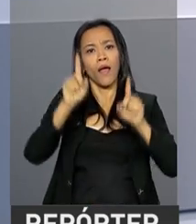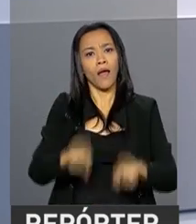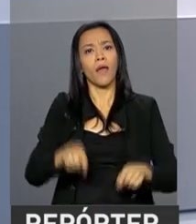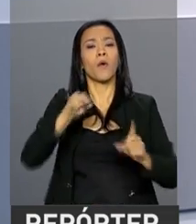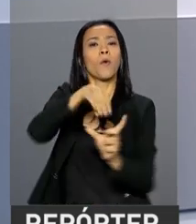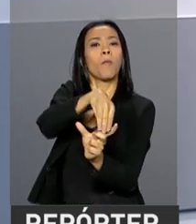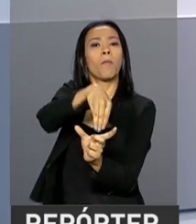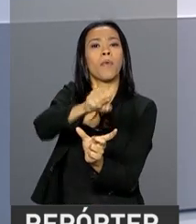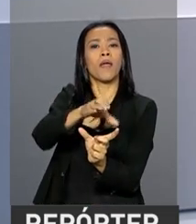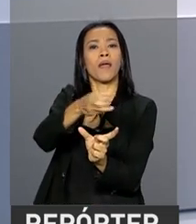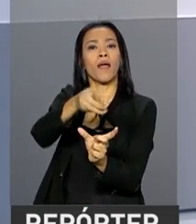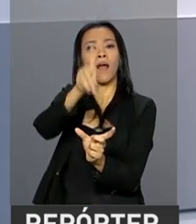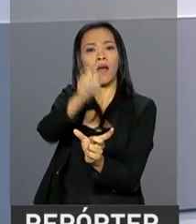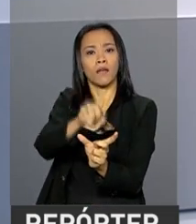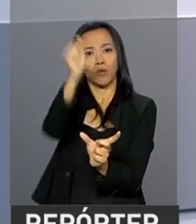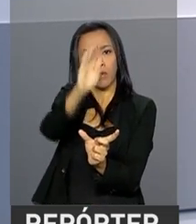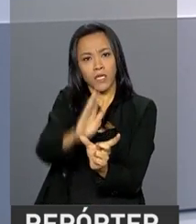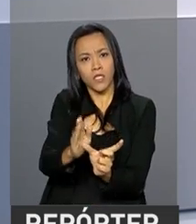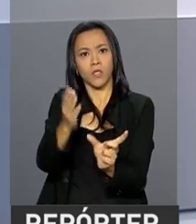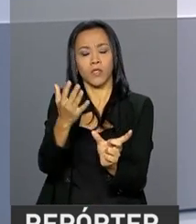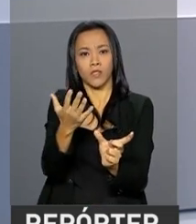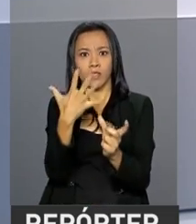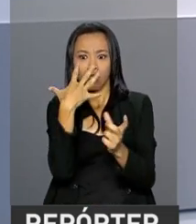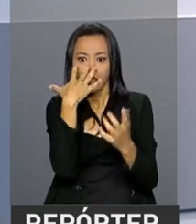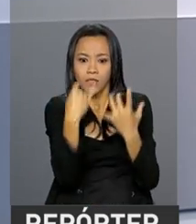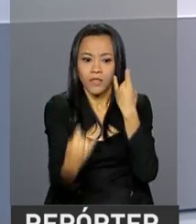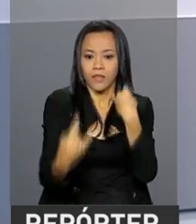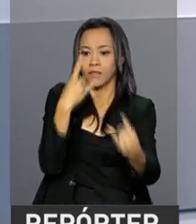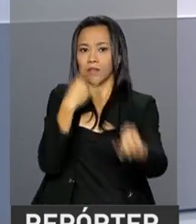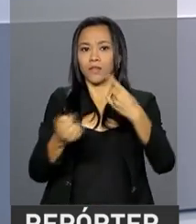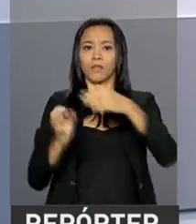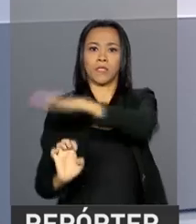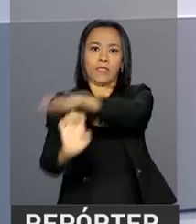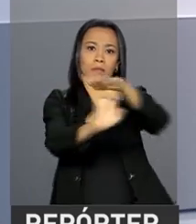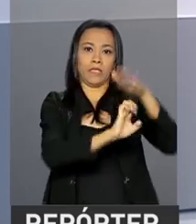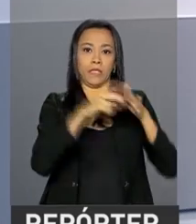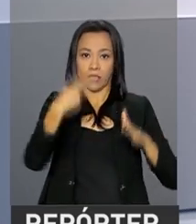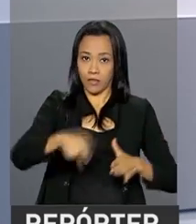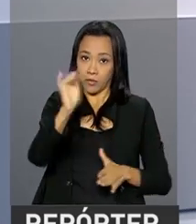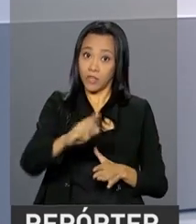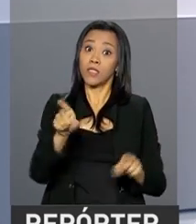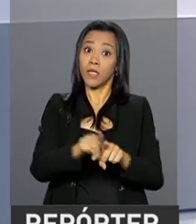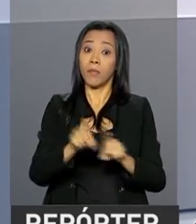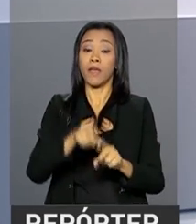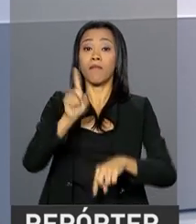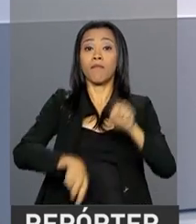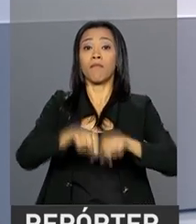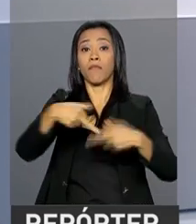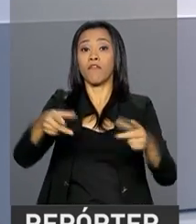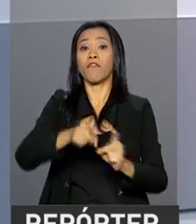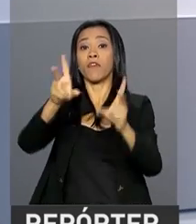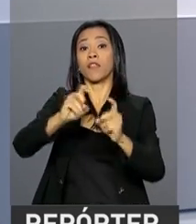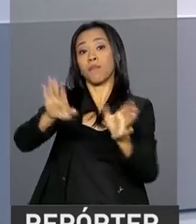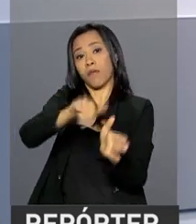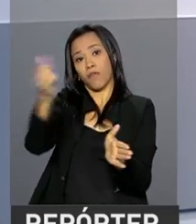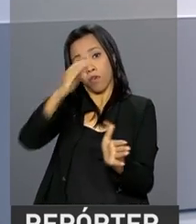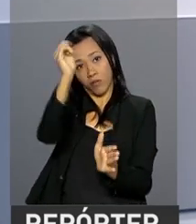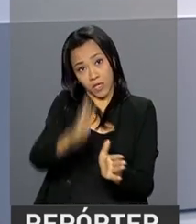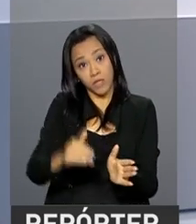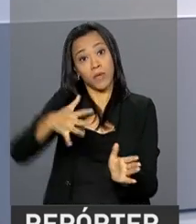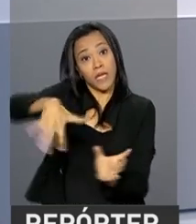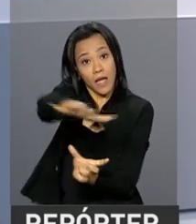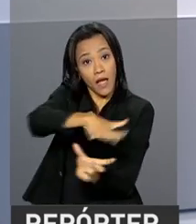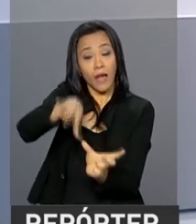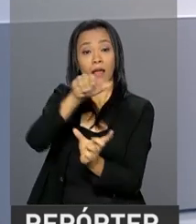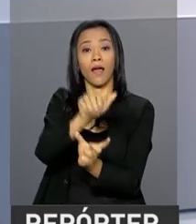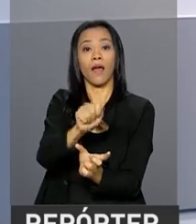mercado brasileiro mais atrativo para investidores e aumentar as exportações e o setor do agronegócio contribuiu para expandir